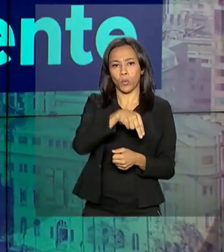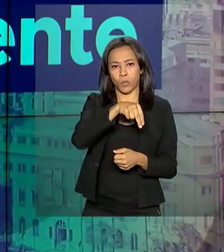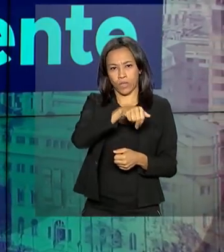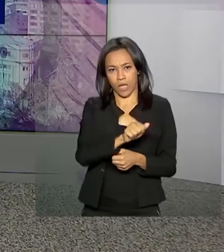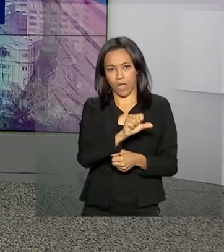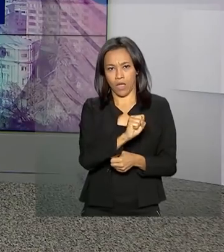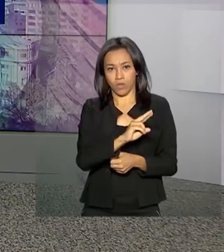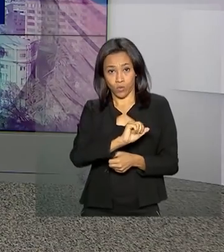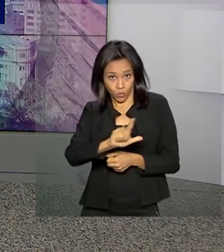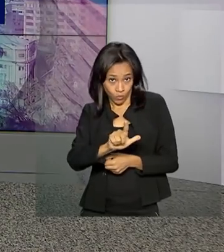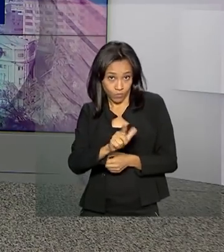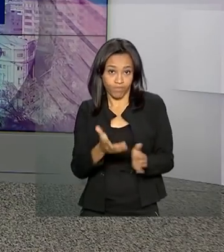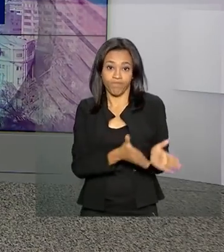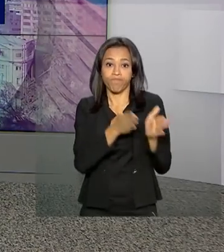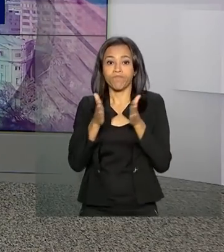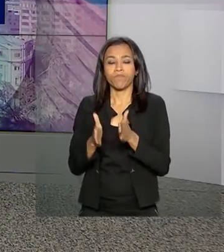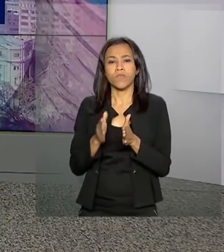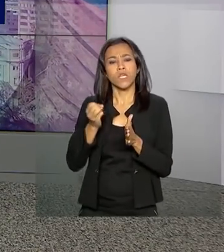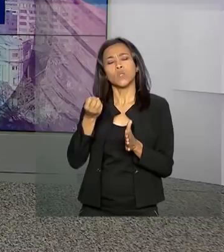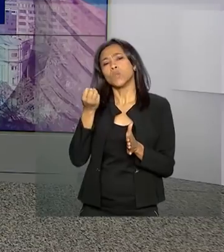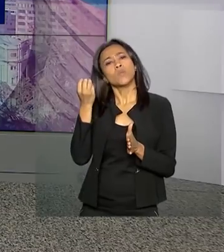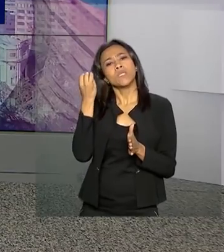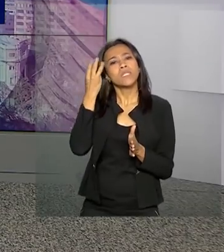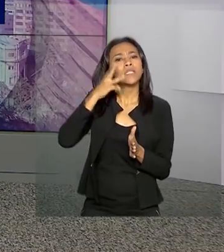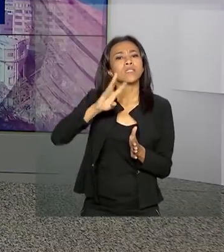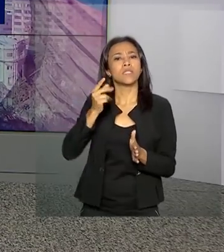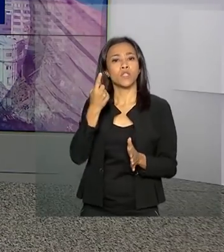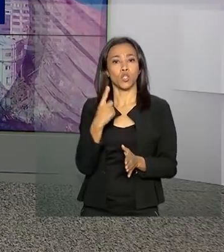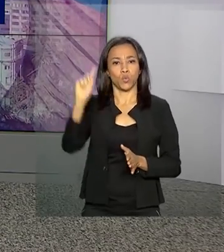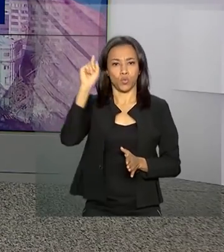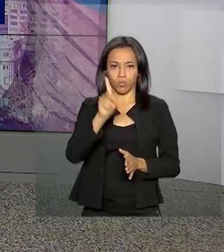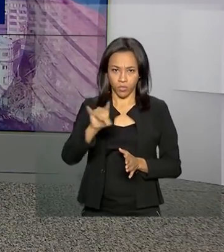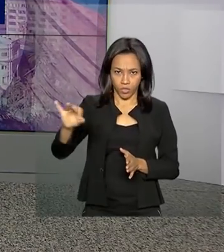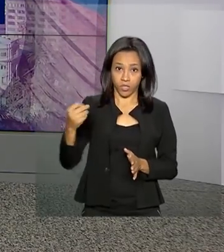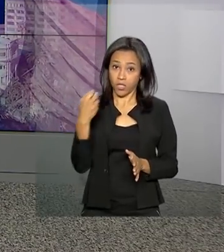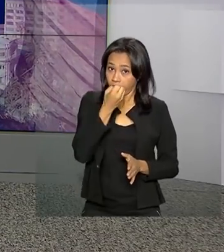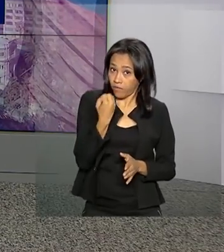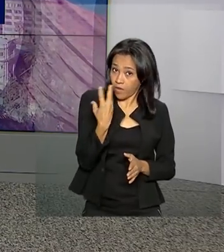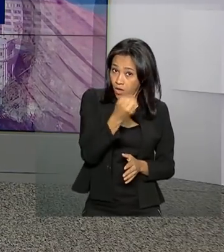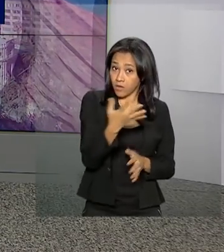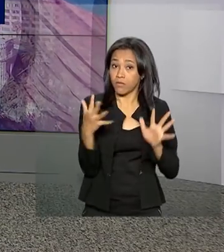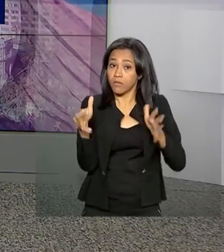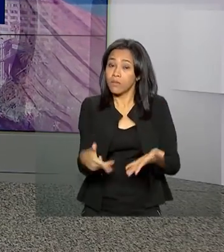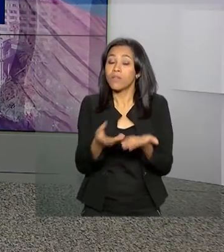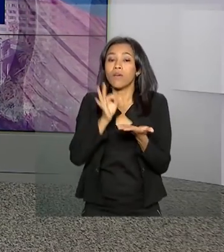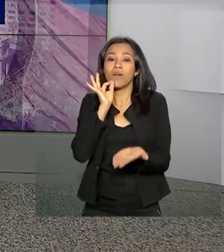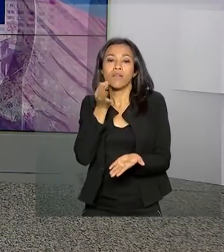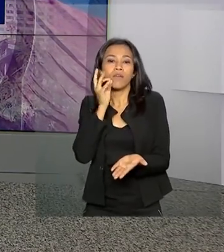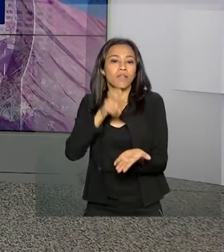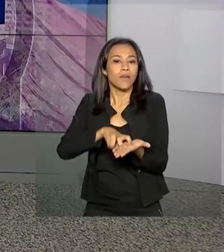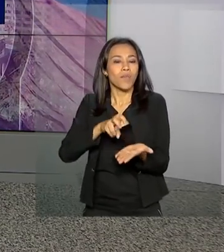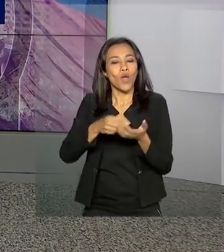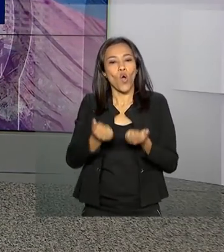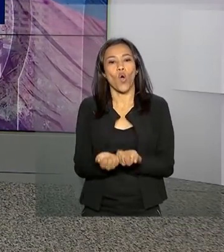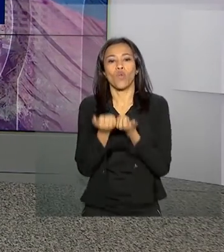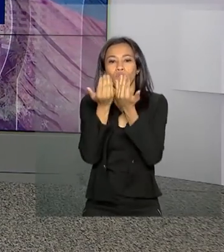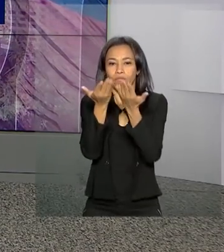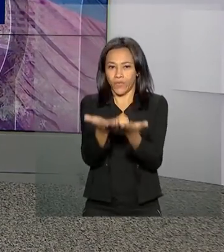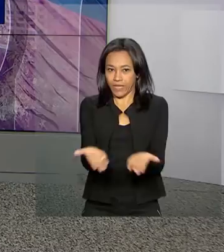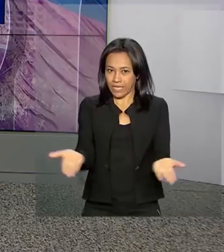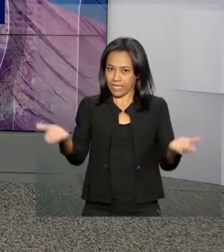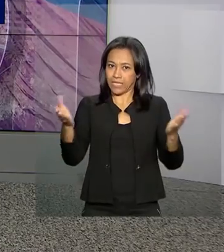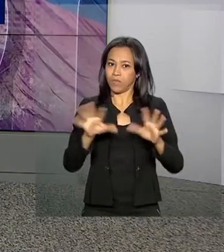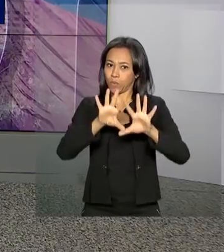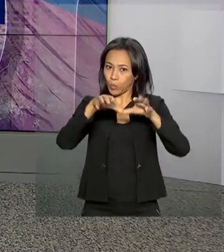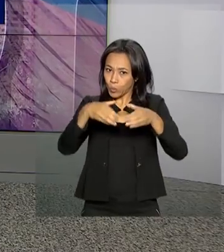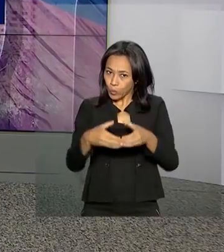UNASUL. No terceiro e último dia de viagem, o presidente participou de um café da manhã oferecido pela Sociedade de Fomento